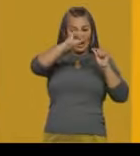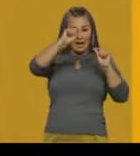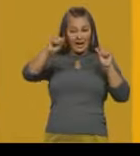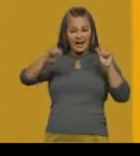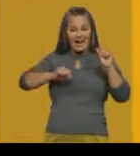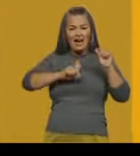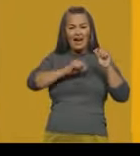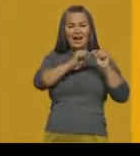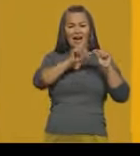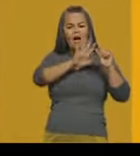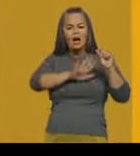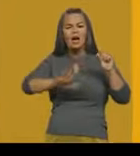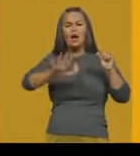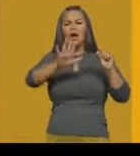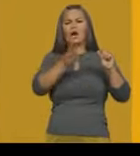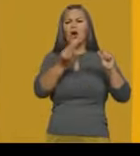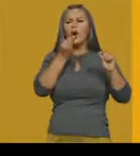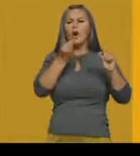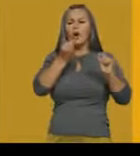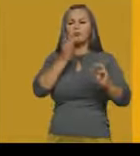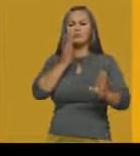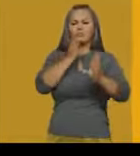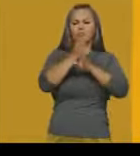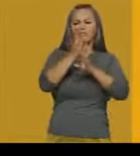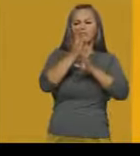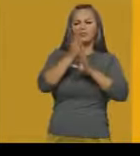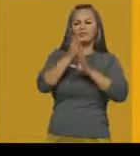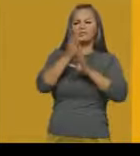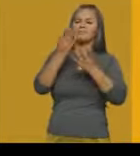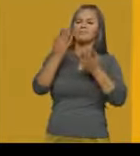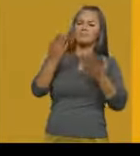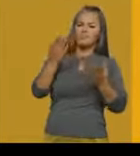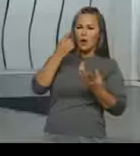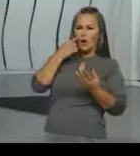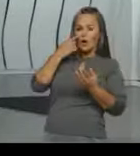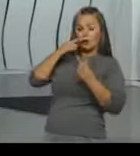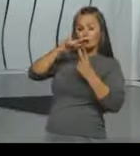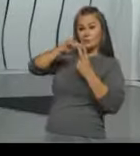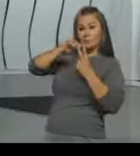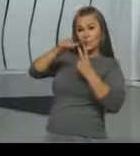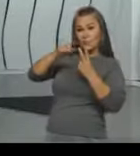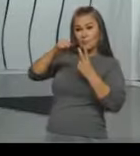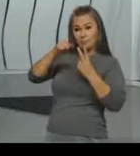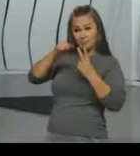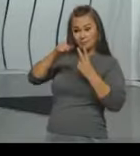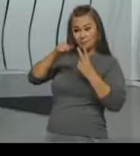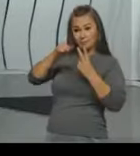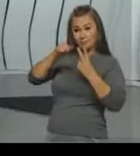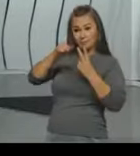que eu calculo? Π vezes raio elevado a 2, ou πr2,